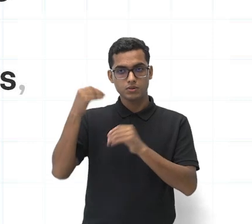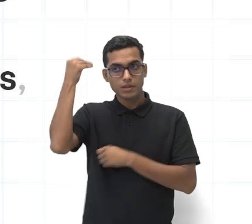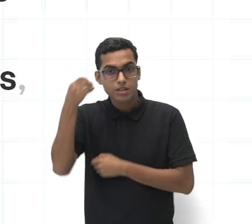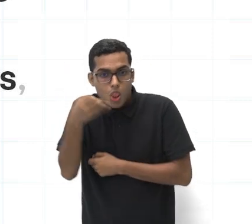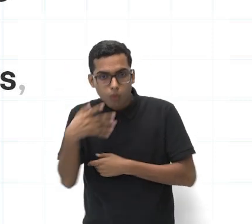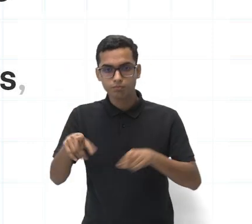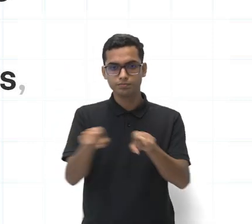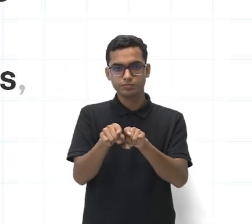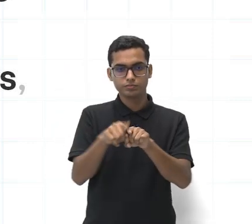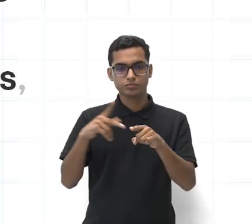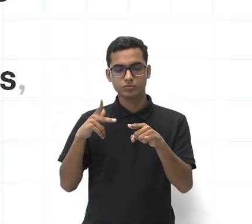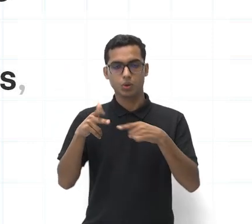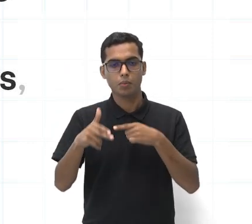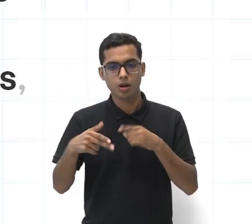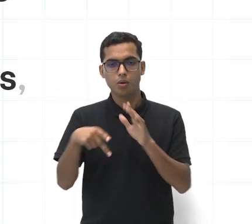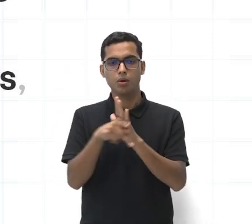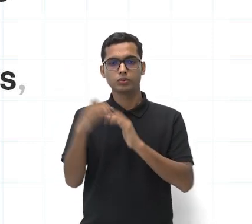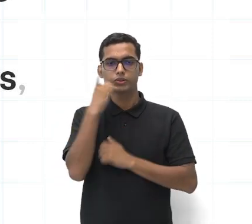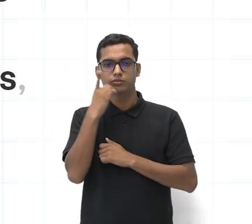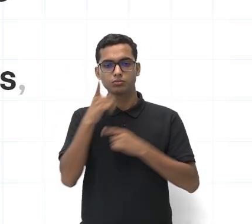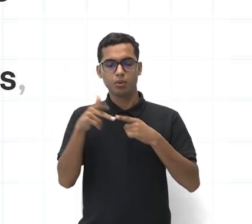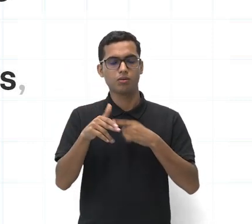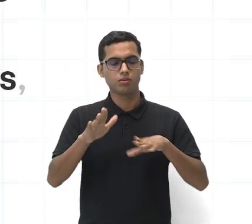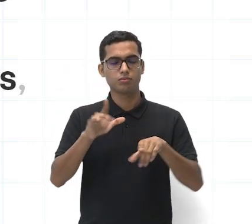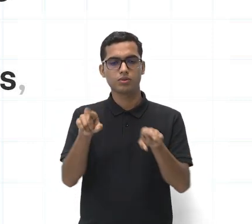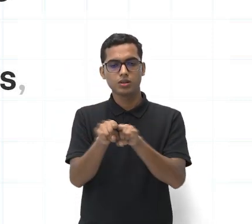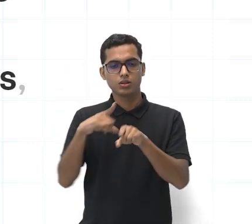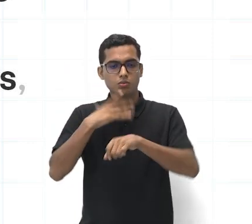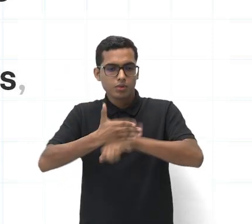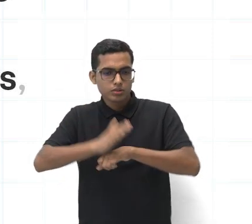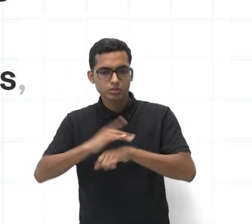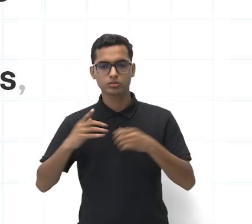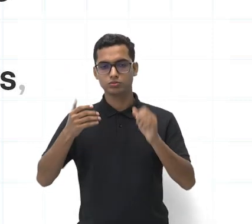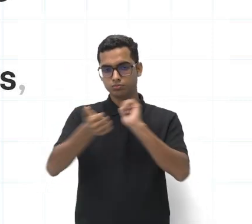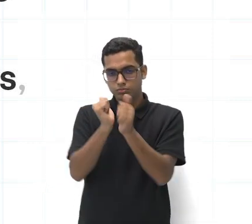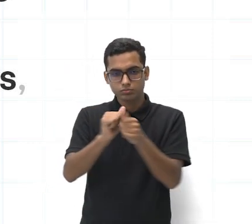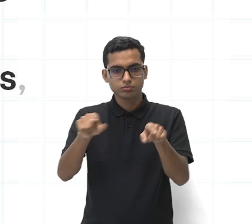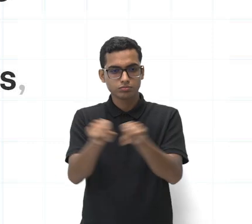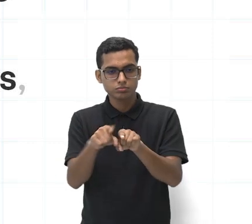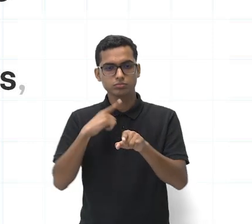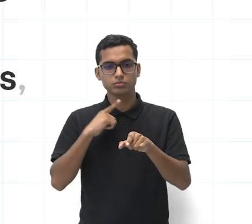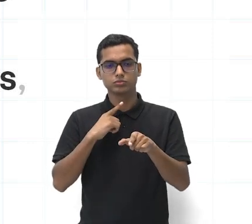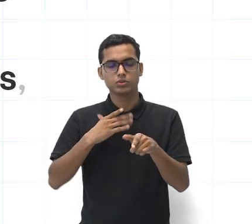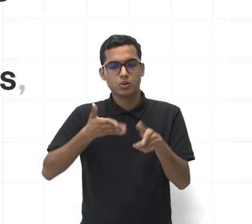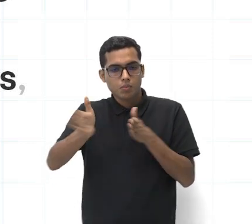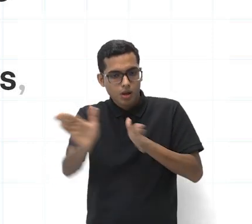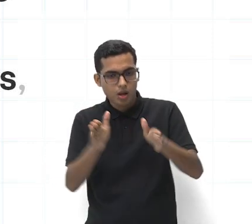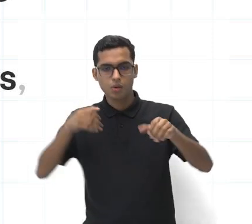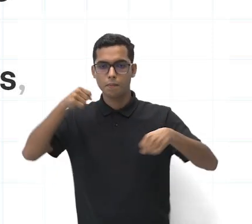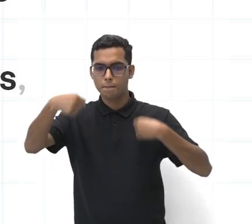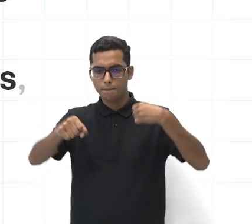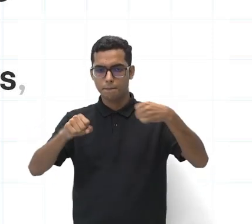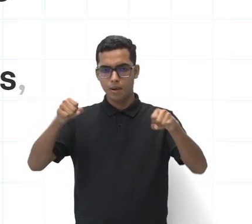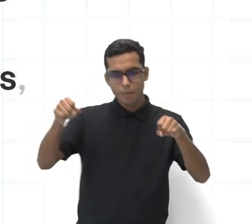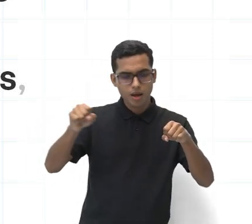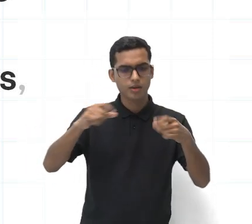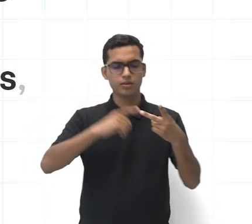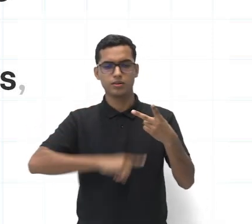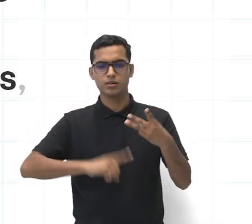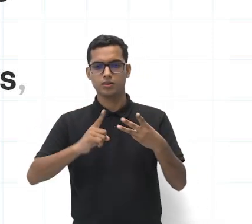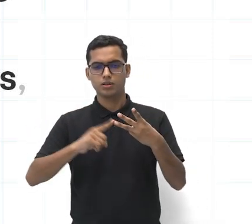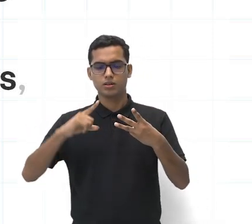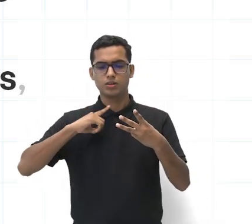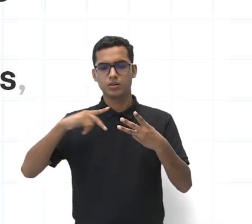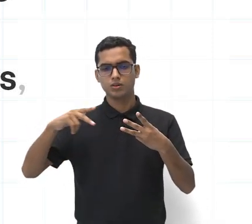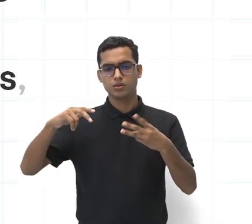nós temos aí bike, skate, le parkour, patins, patinete,